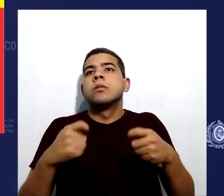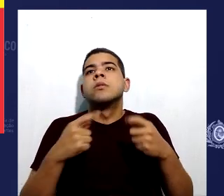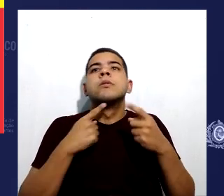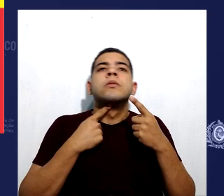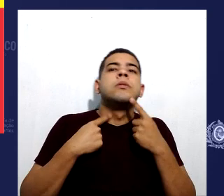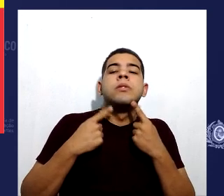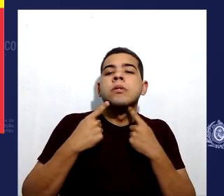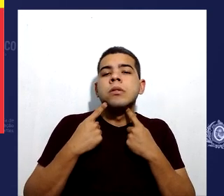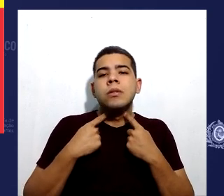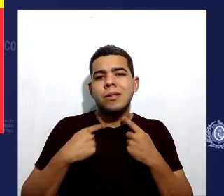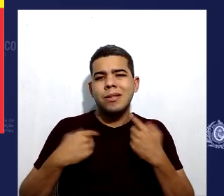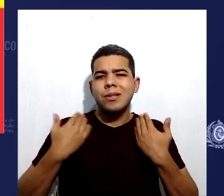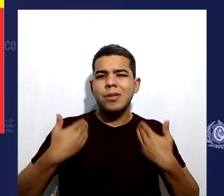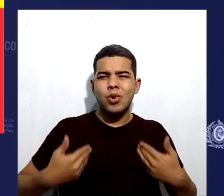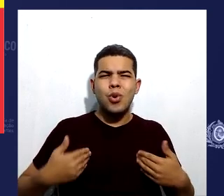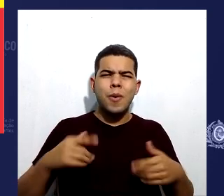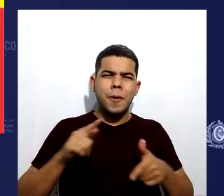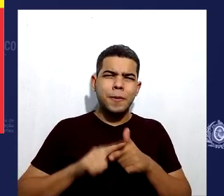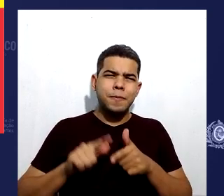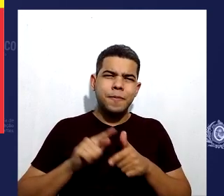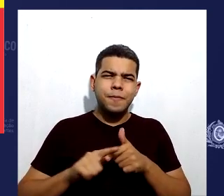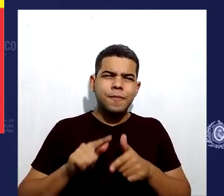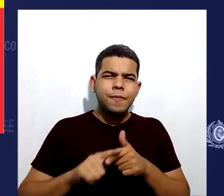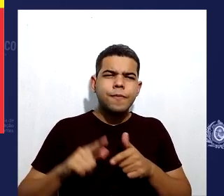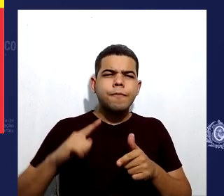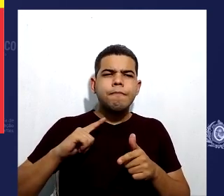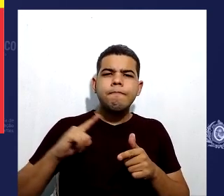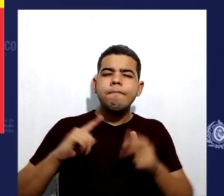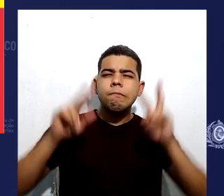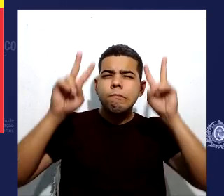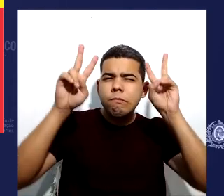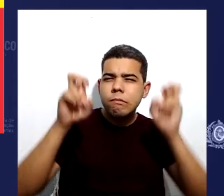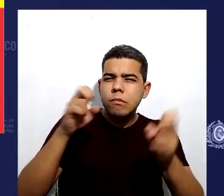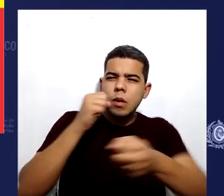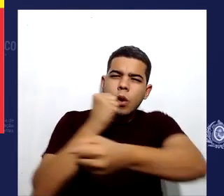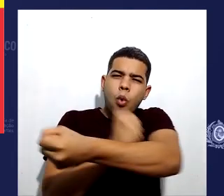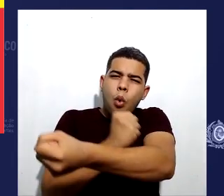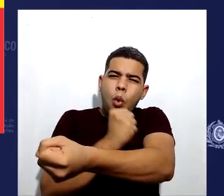aí o teu organismo. Então, quando se fala de dependência química, a